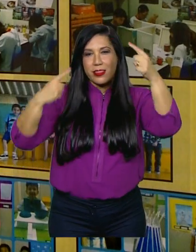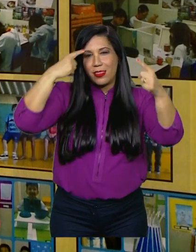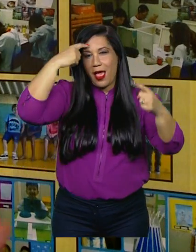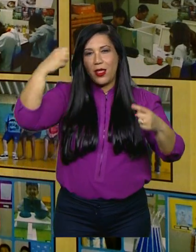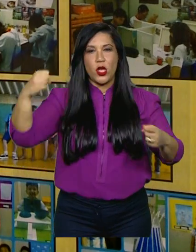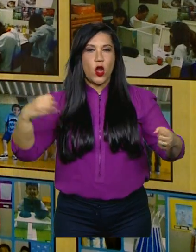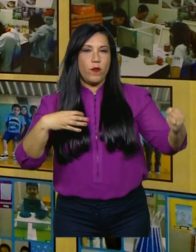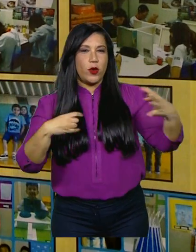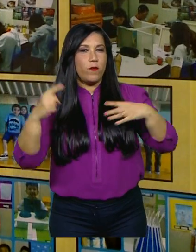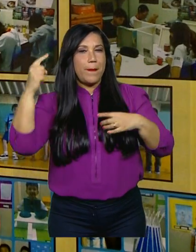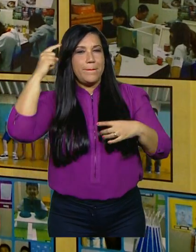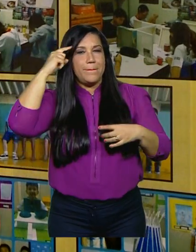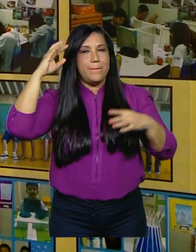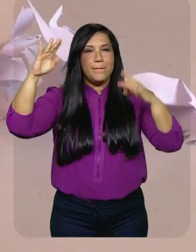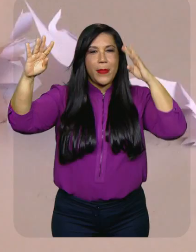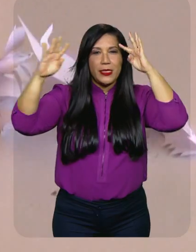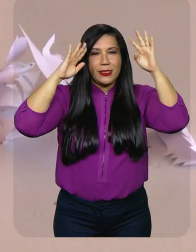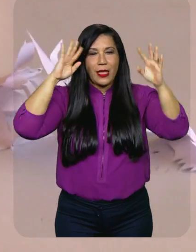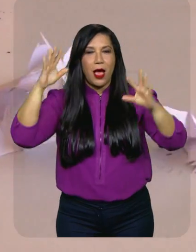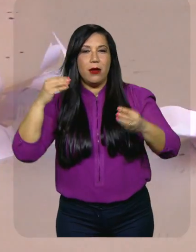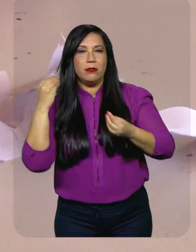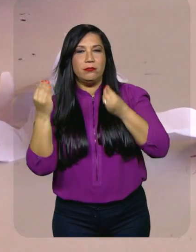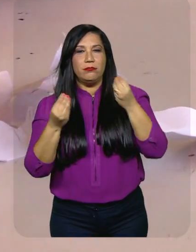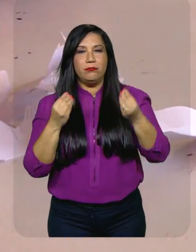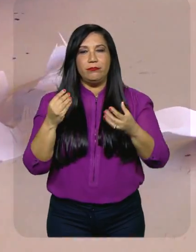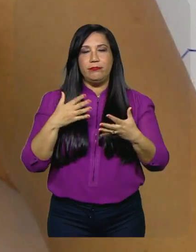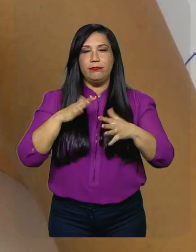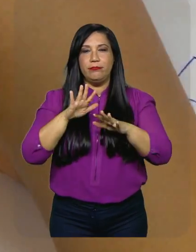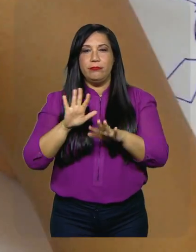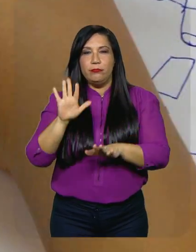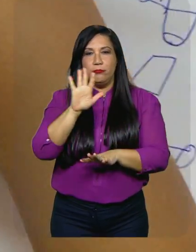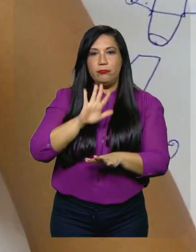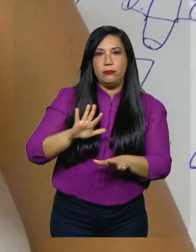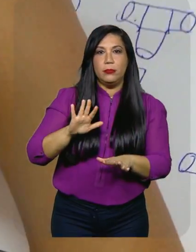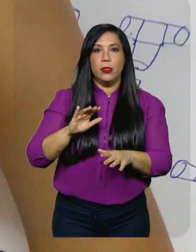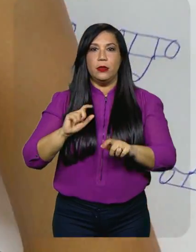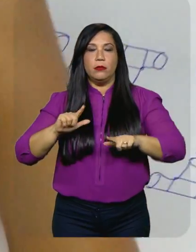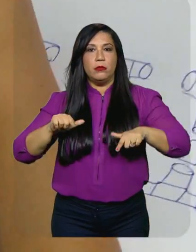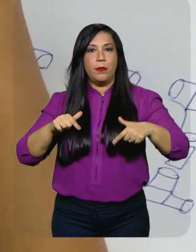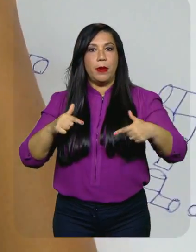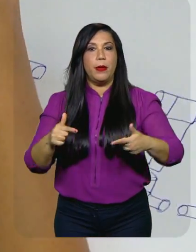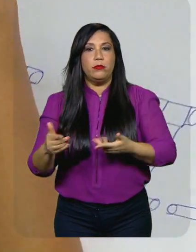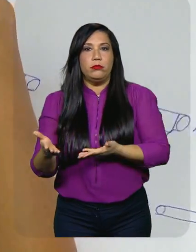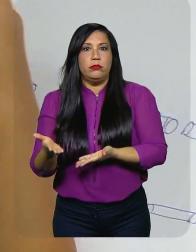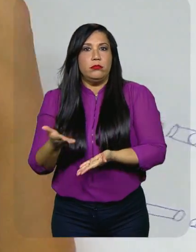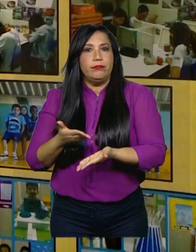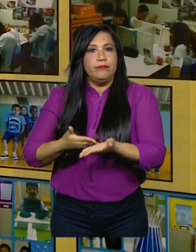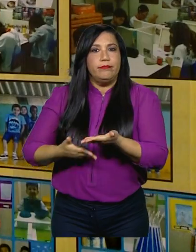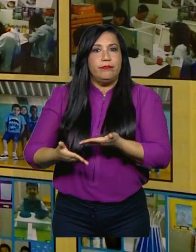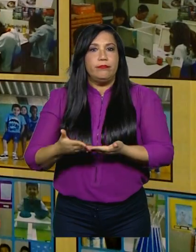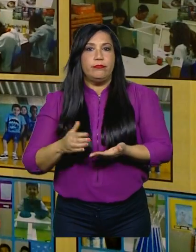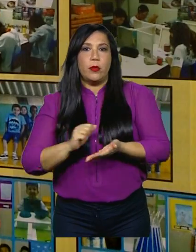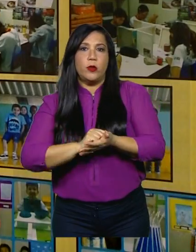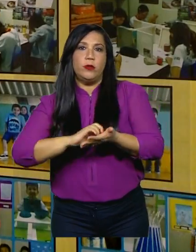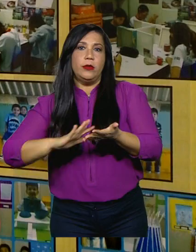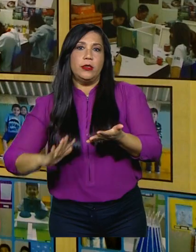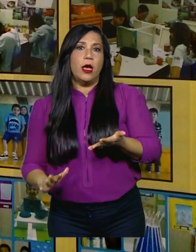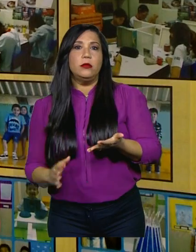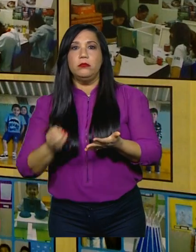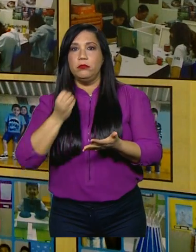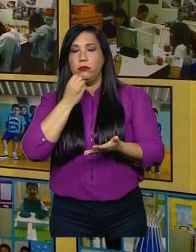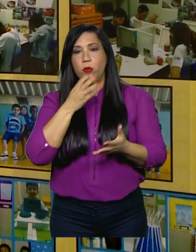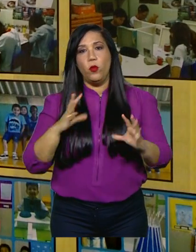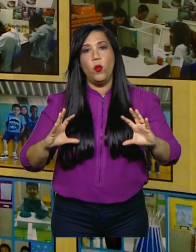novos pensares, com novas formas de fazer, e esse envolvimento com a tarefa, que é um outro